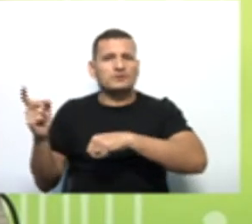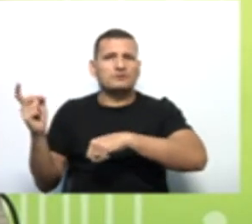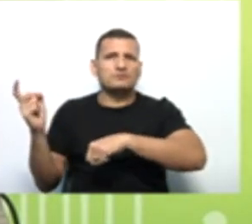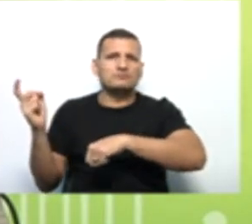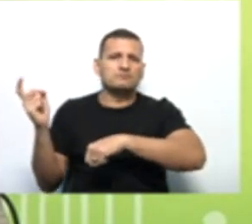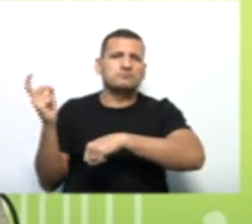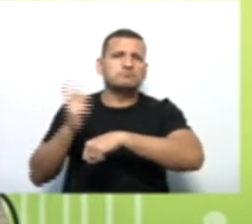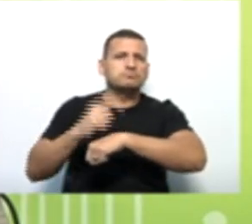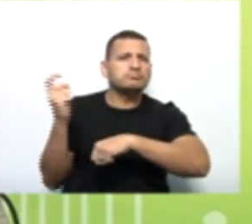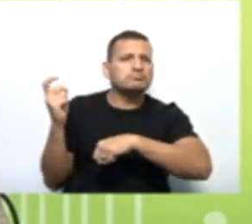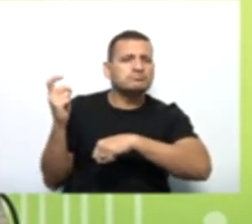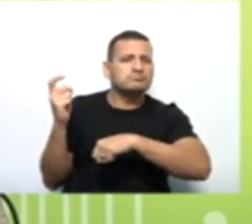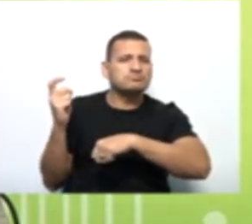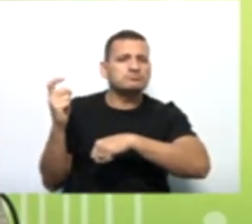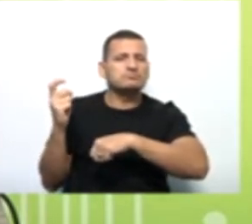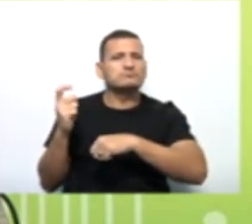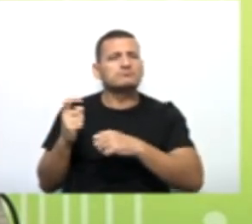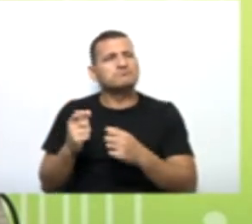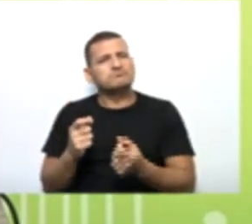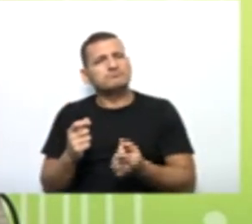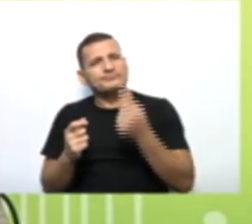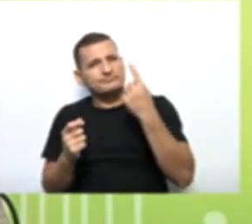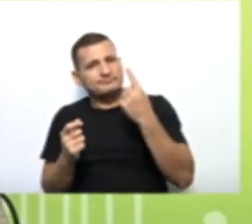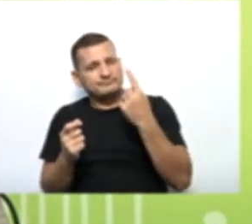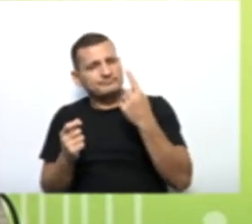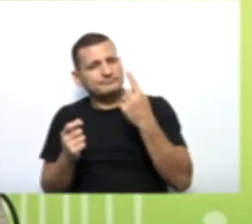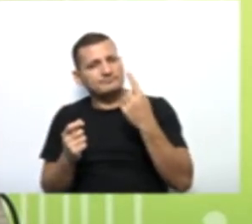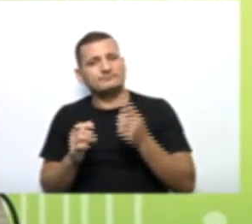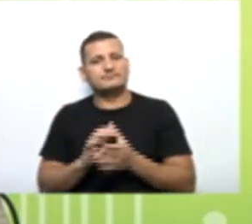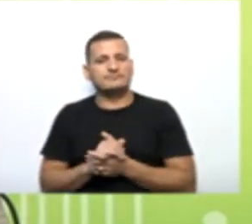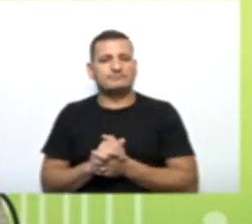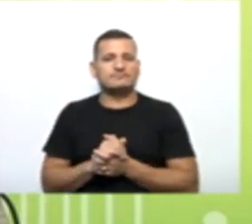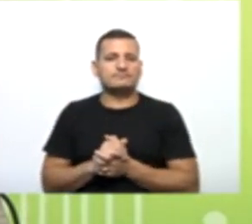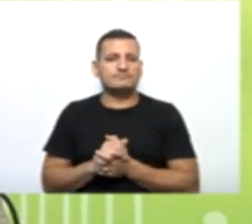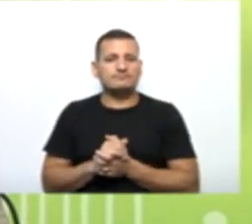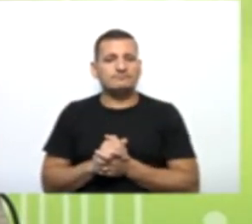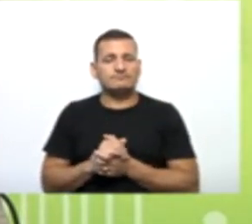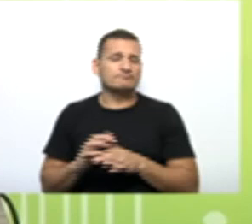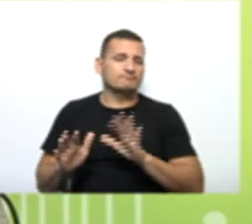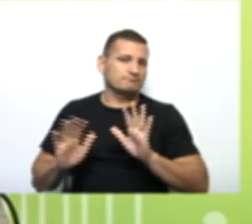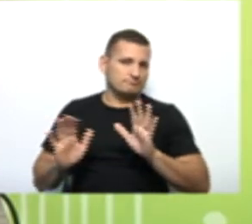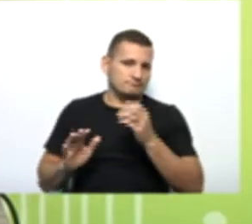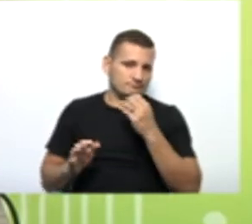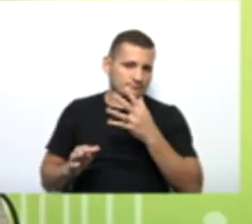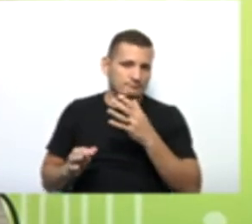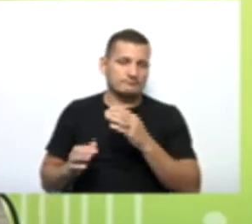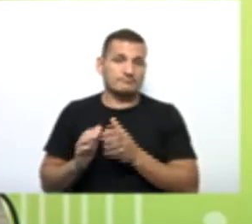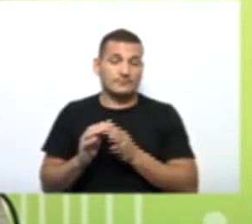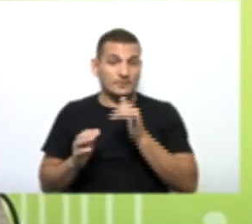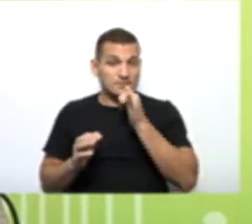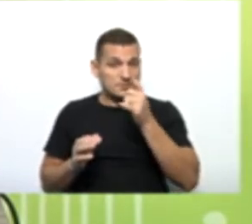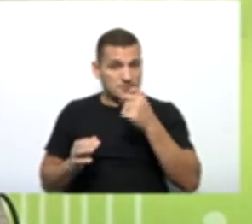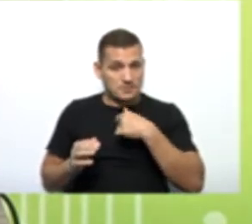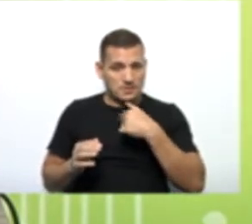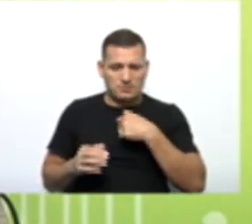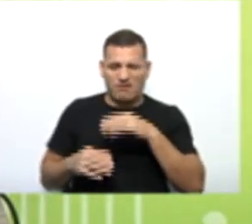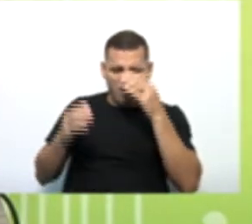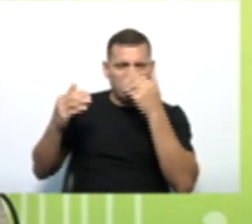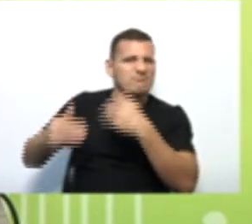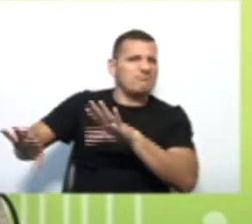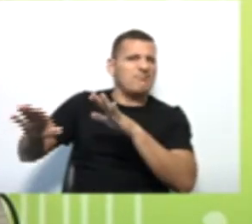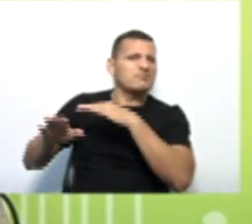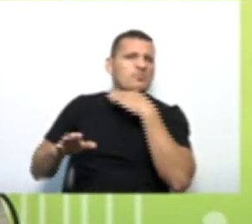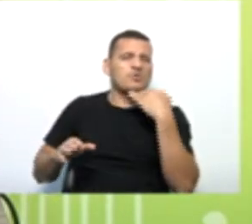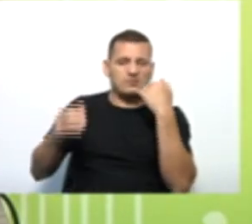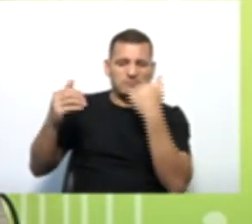pegou ela para salvar, ela picou o senhor. Que coisa absurda, não é? E aí, tá, tudo bem, voltou lá, estava se afogando. Se fosse eu, mestre, tinha deixado de se afogar